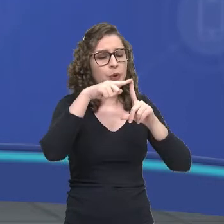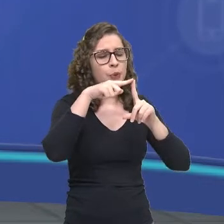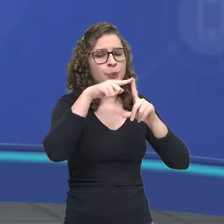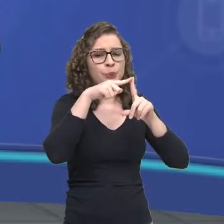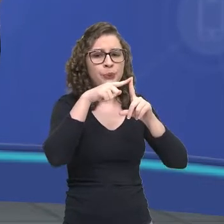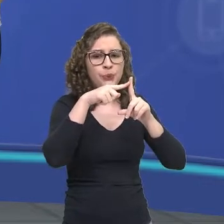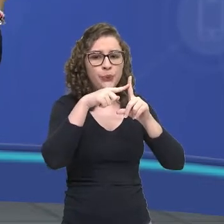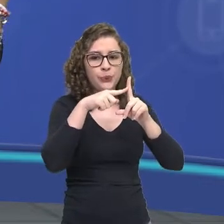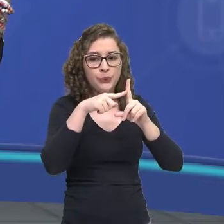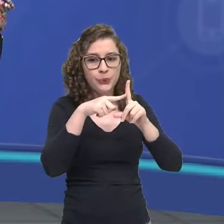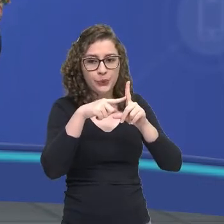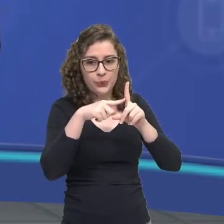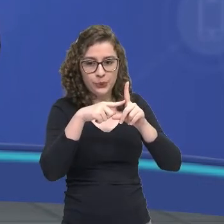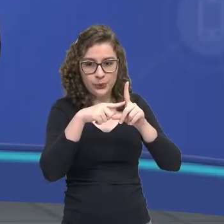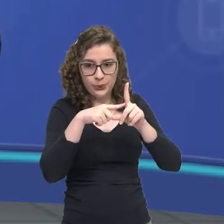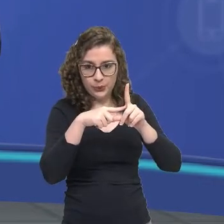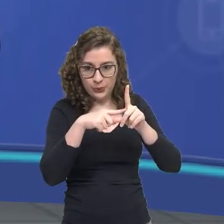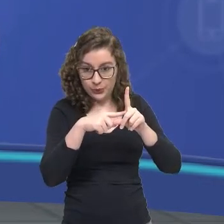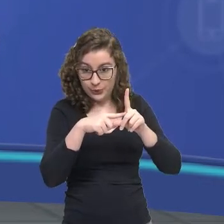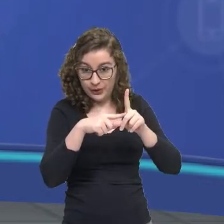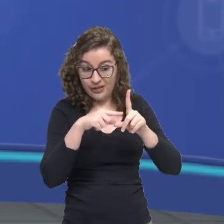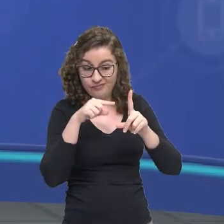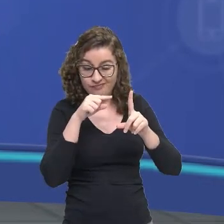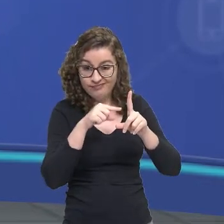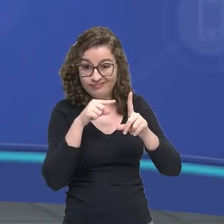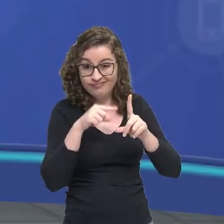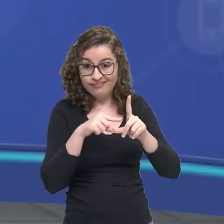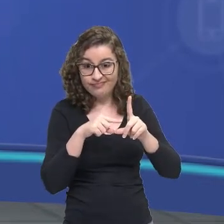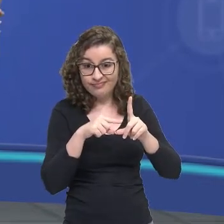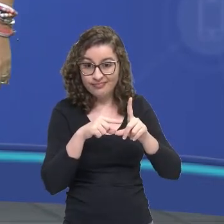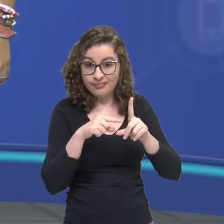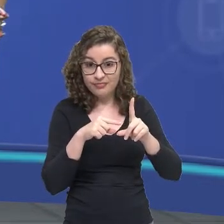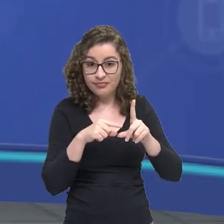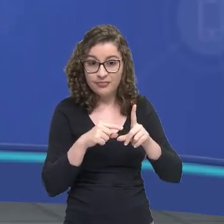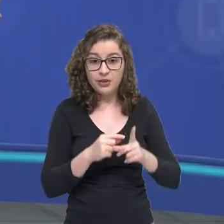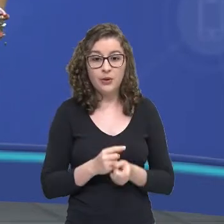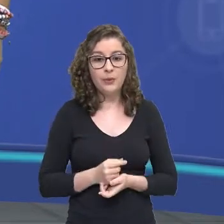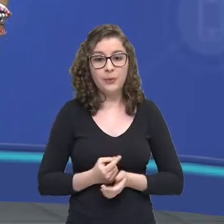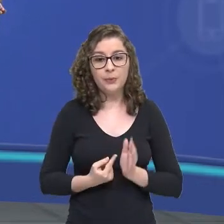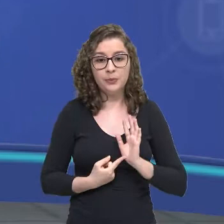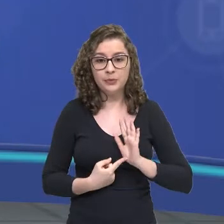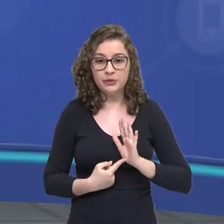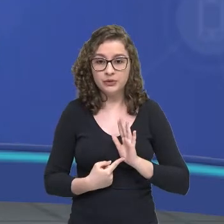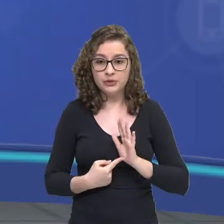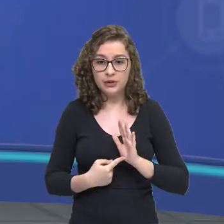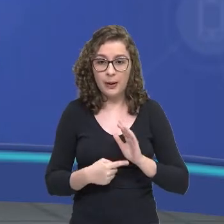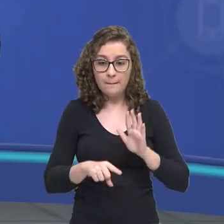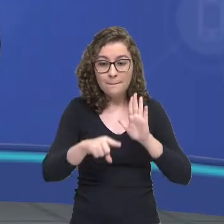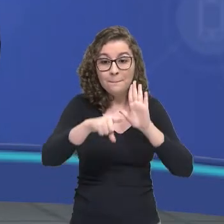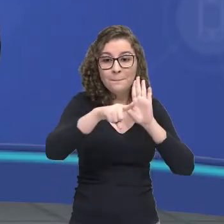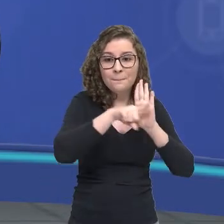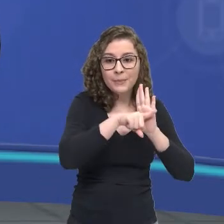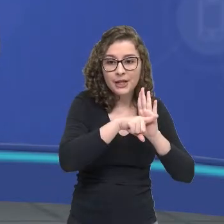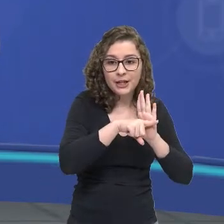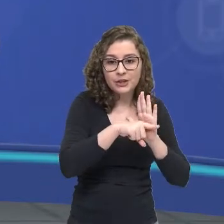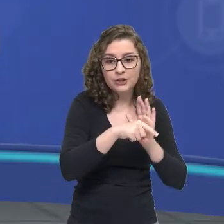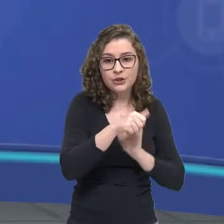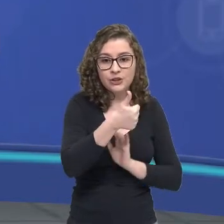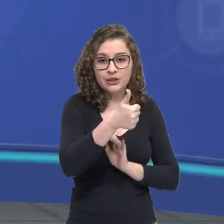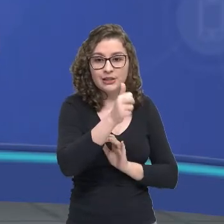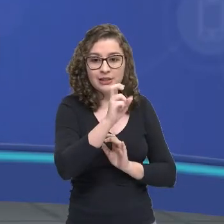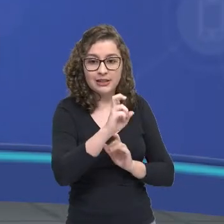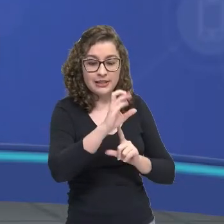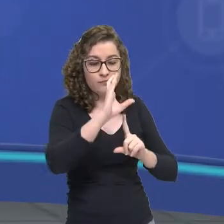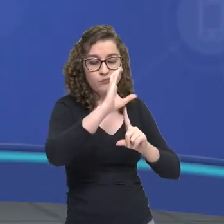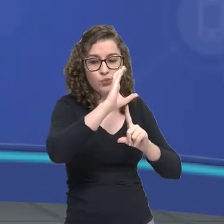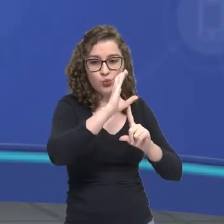temperatura, né, dependendo do seu congelador, né, a gente vai ter até aqui a representação de menos 15 graus Celsius, né? E com